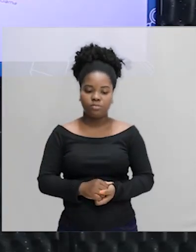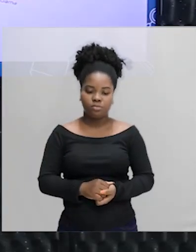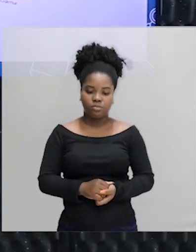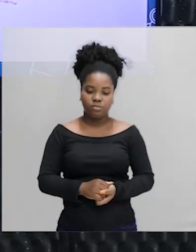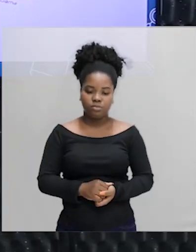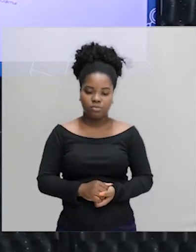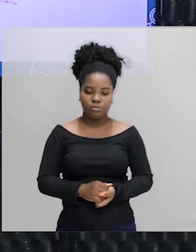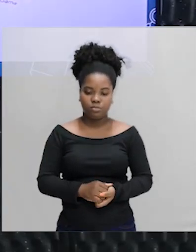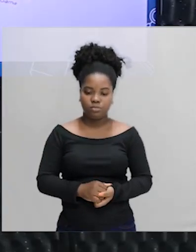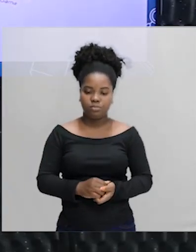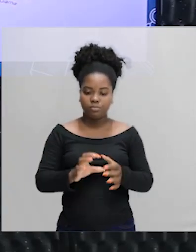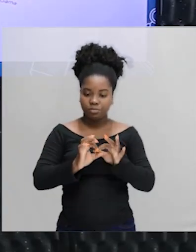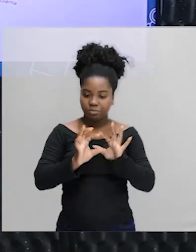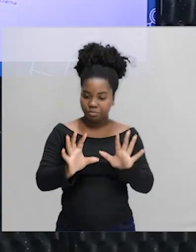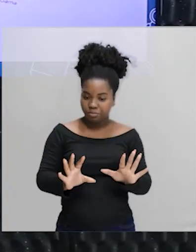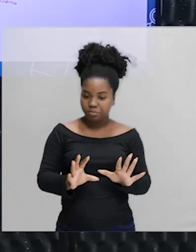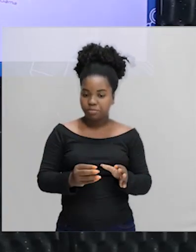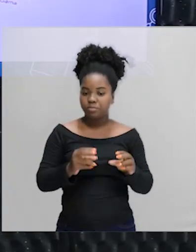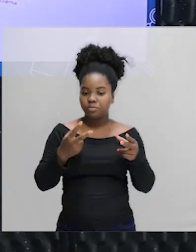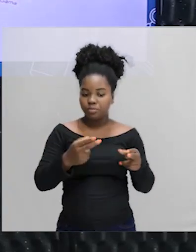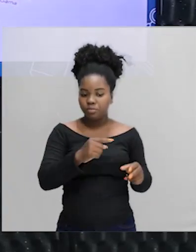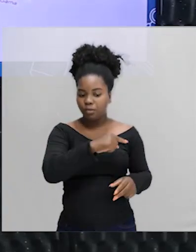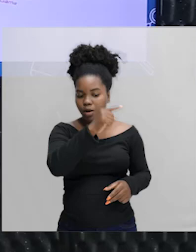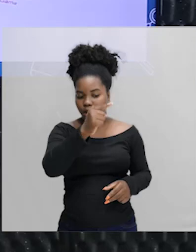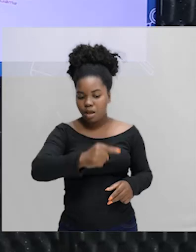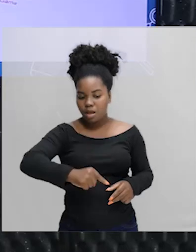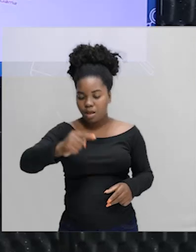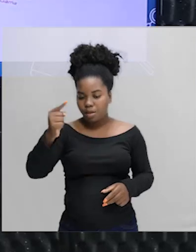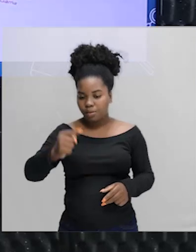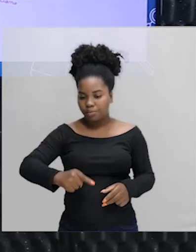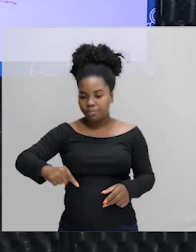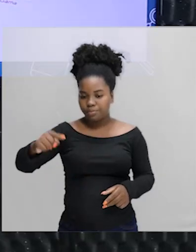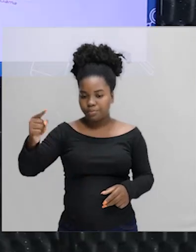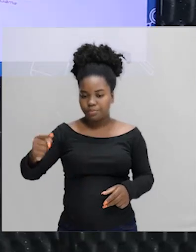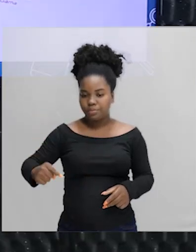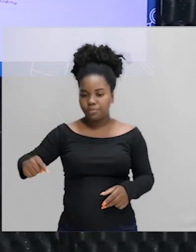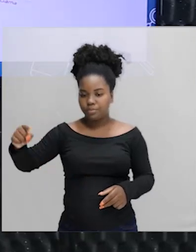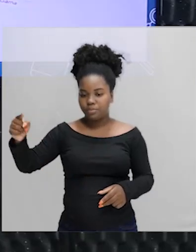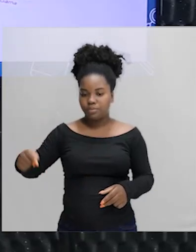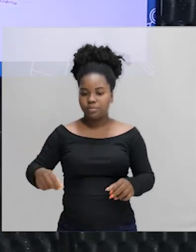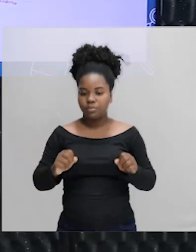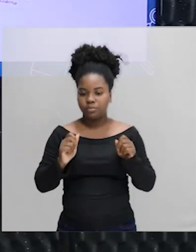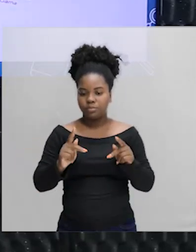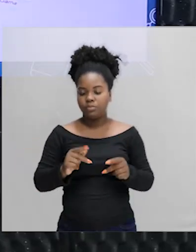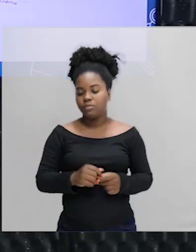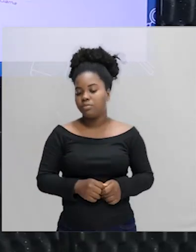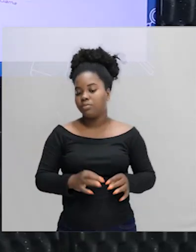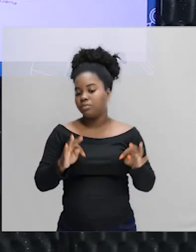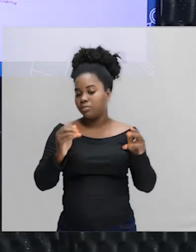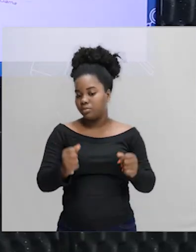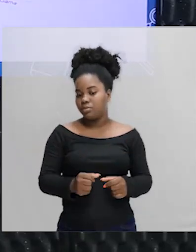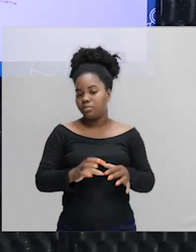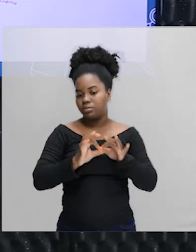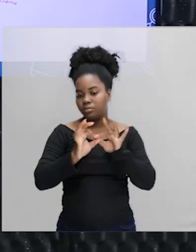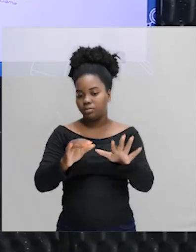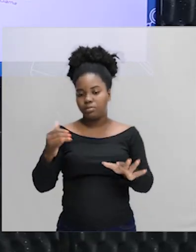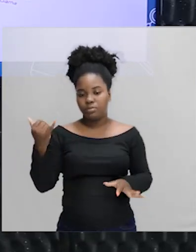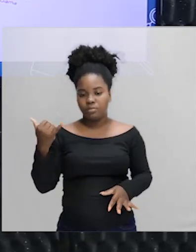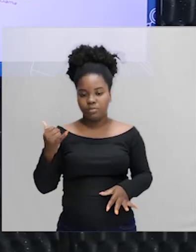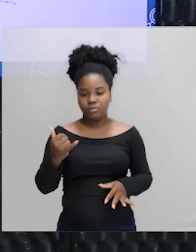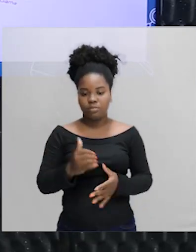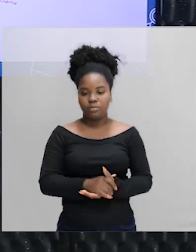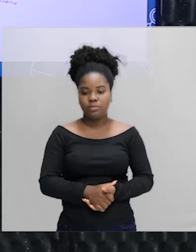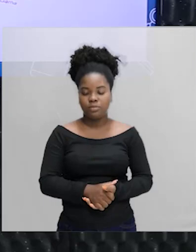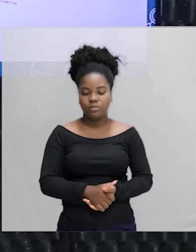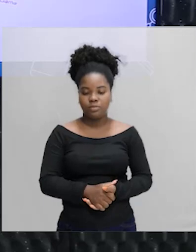radiação gama ela é liberada em forma de ondas, tá ok? É a radiação que sai do Sol. Então, tudo isso aqui tem liberação de energia. Ó. Então,